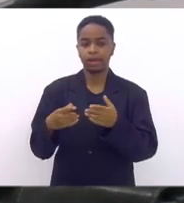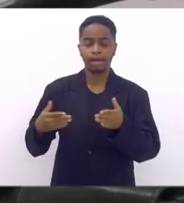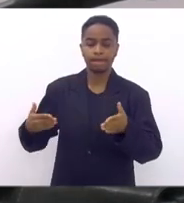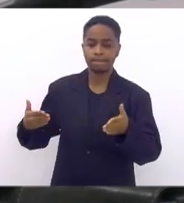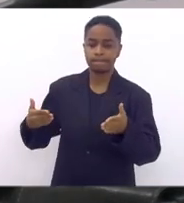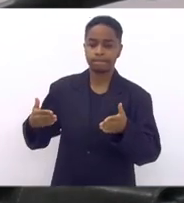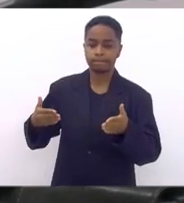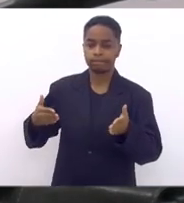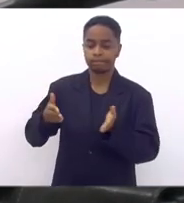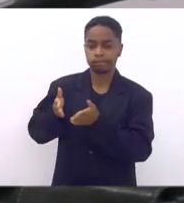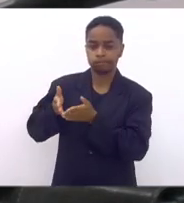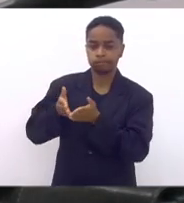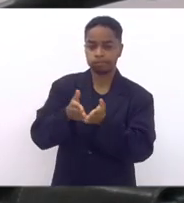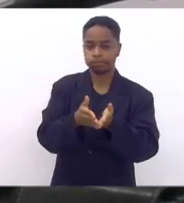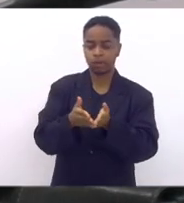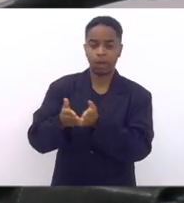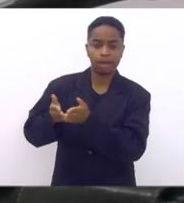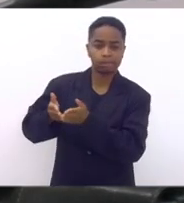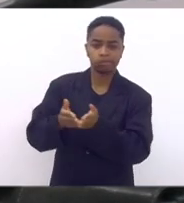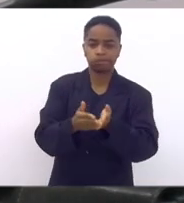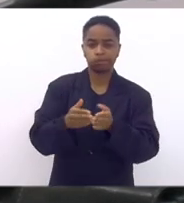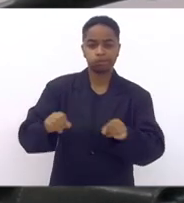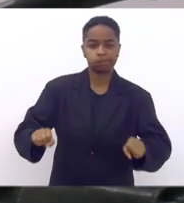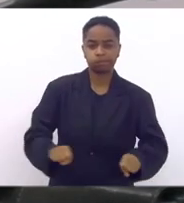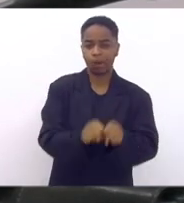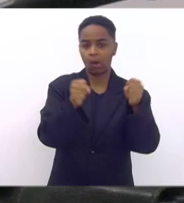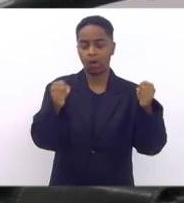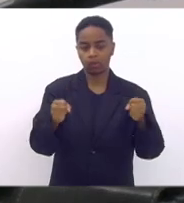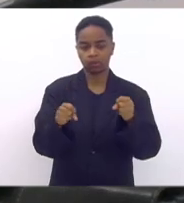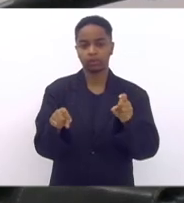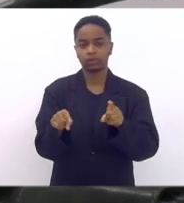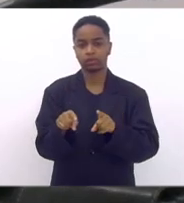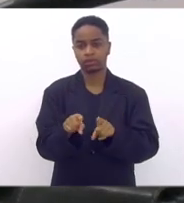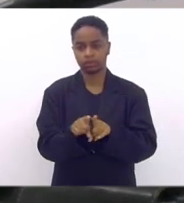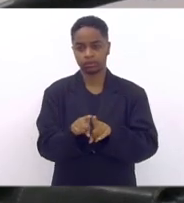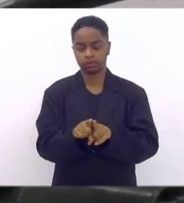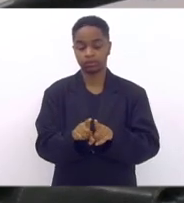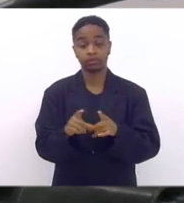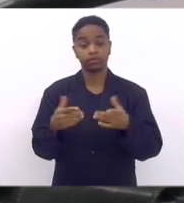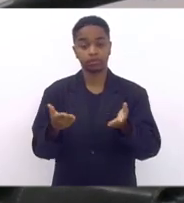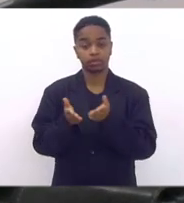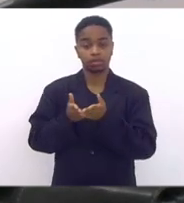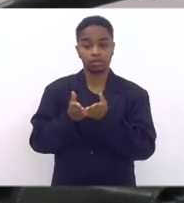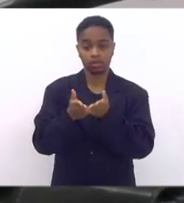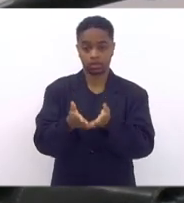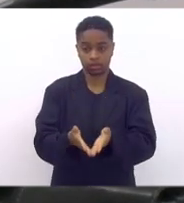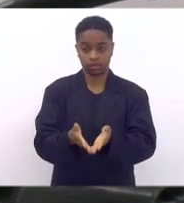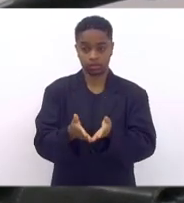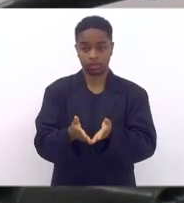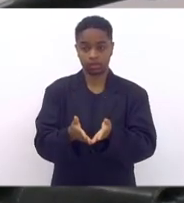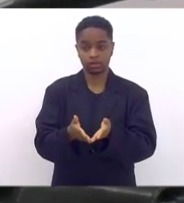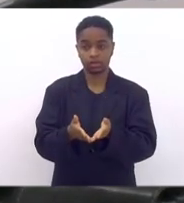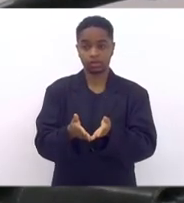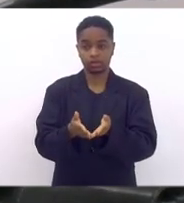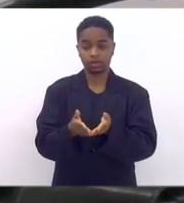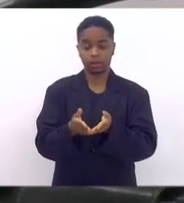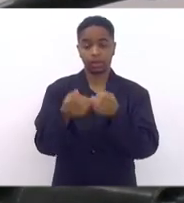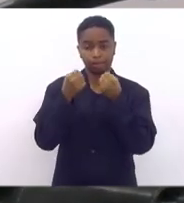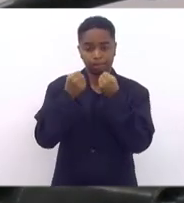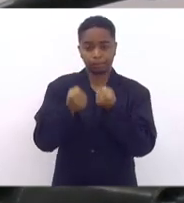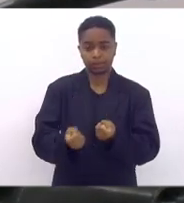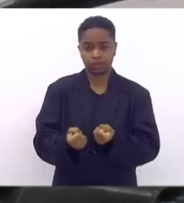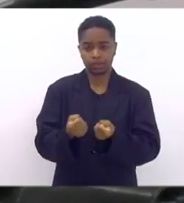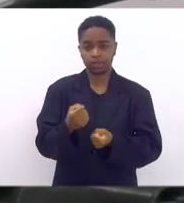Bahia a colisão gerou danos noo casco e ao tanque do Lao o navio transportava milhares de toneladas eu levantei